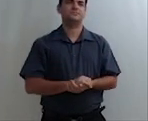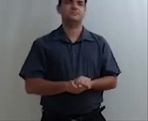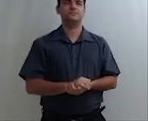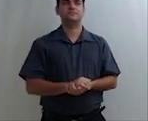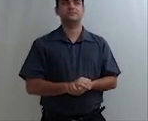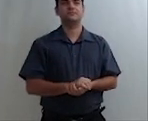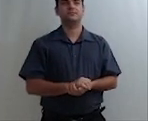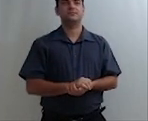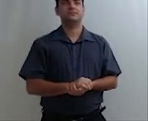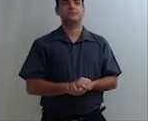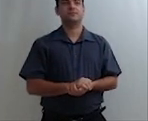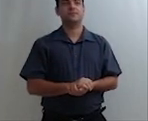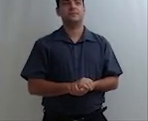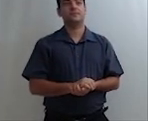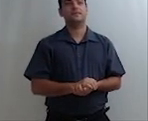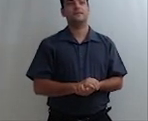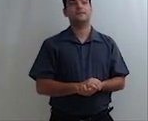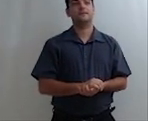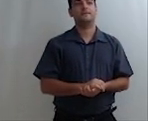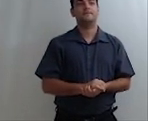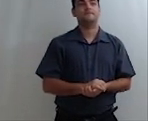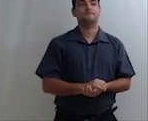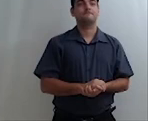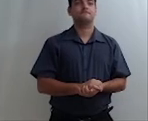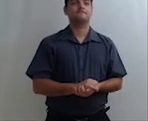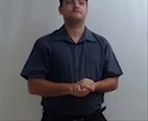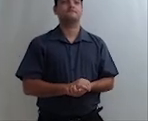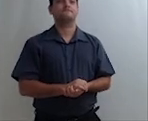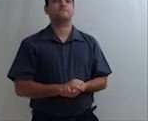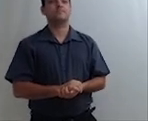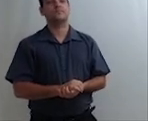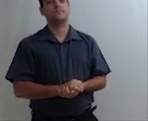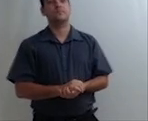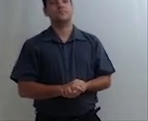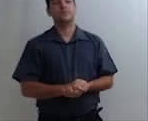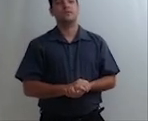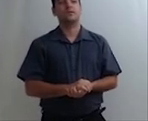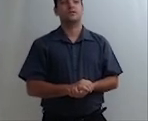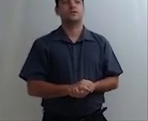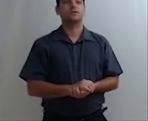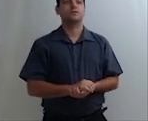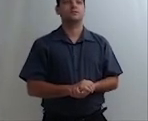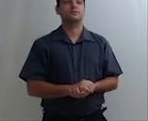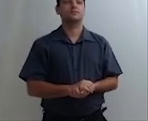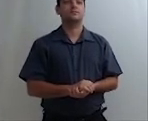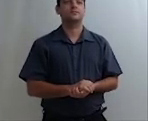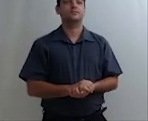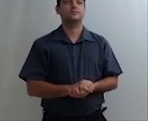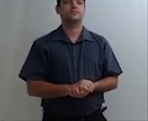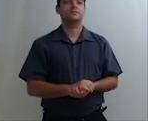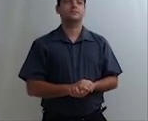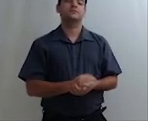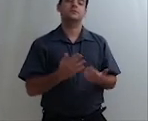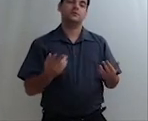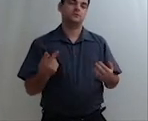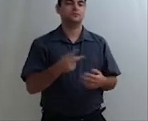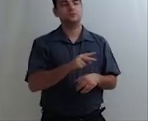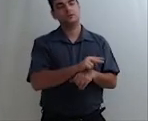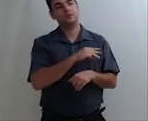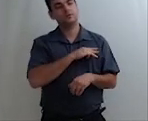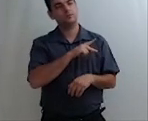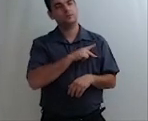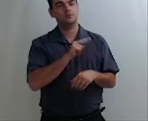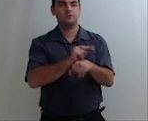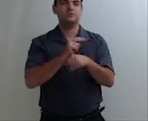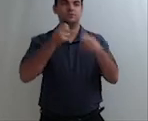aguarda né então após a manifestação da Defesa do ministério públic pediu Vista regiment